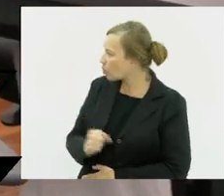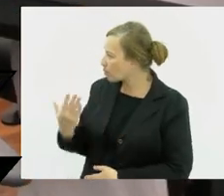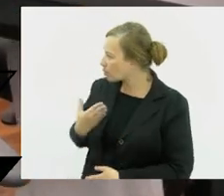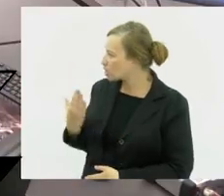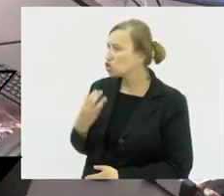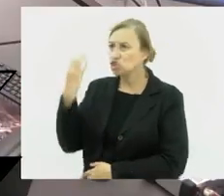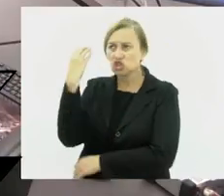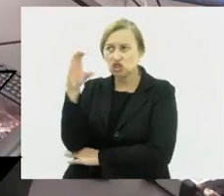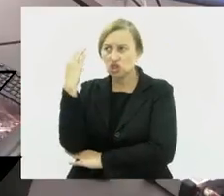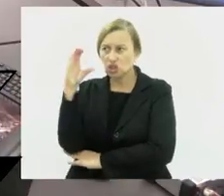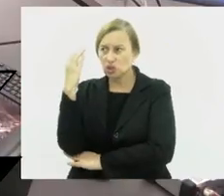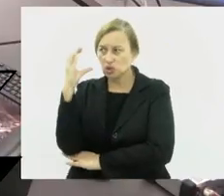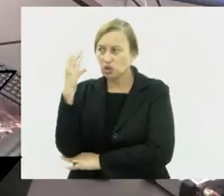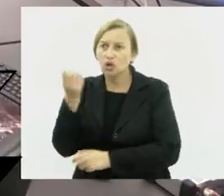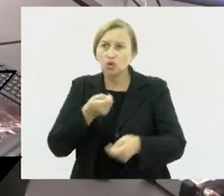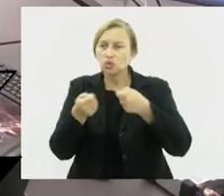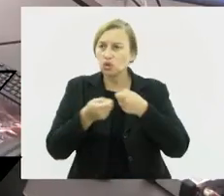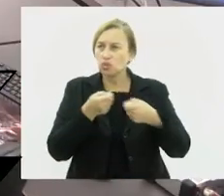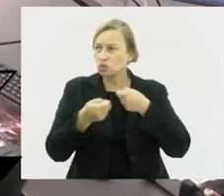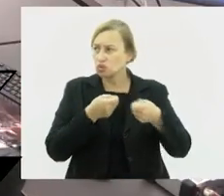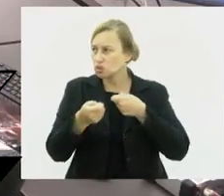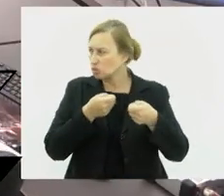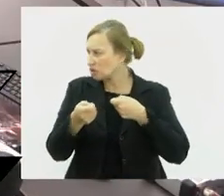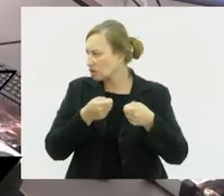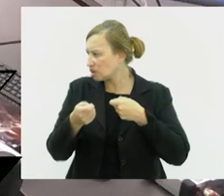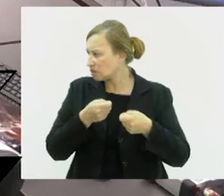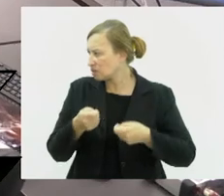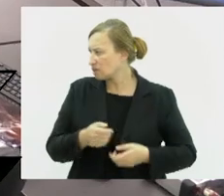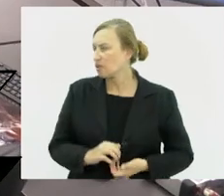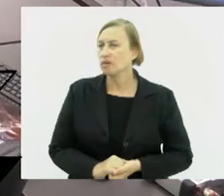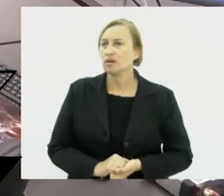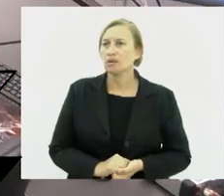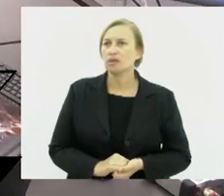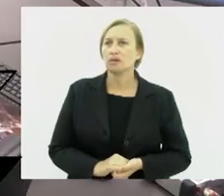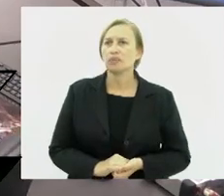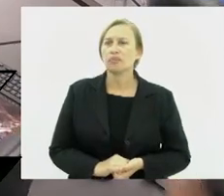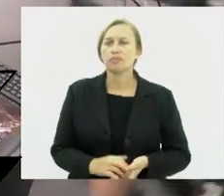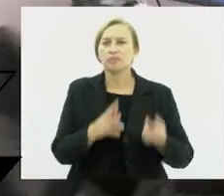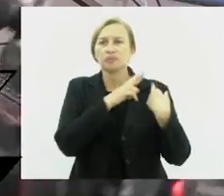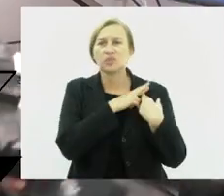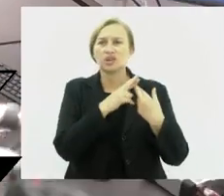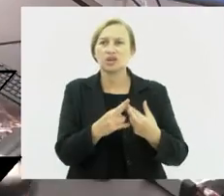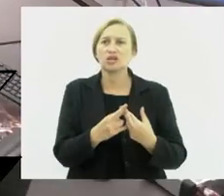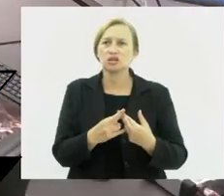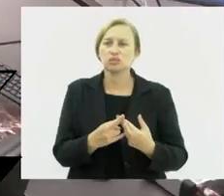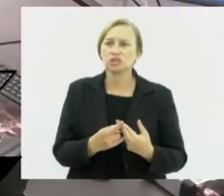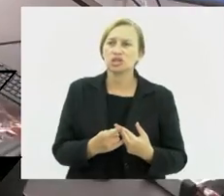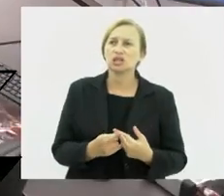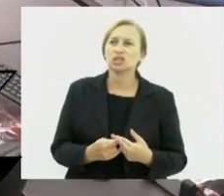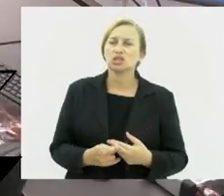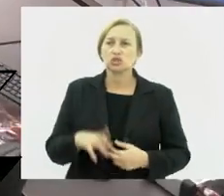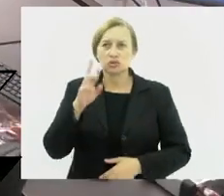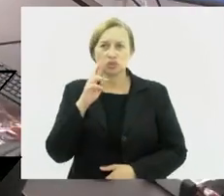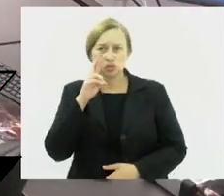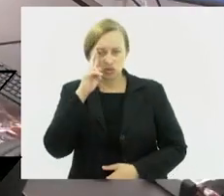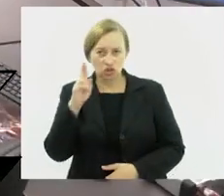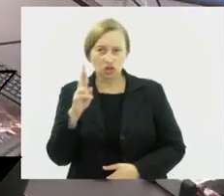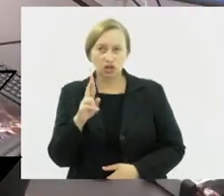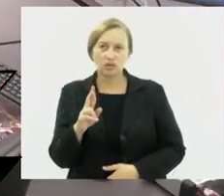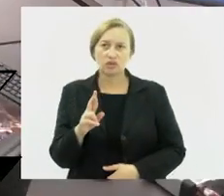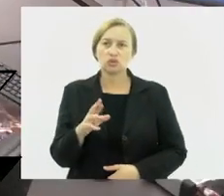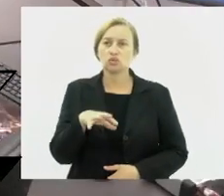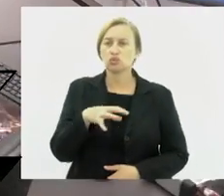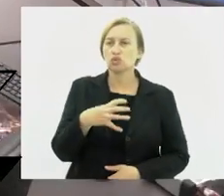que ter uma lei para ter um controle de cães bravios. Mas esse controle passa da responsabilidade do proprietário. Então, é aí que entra a questão da